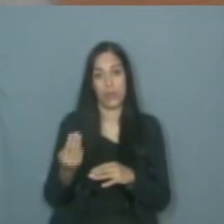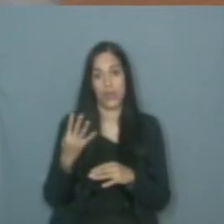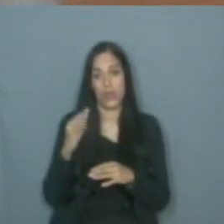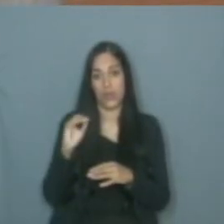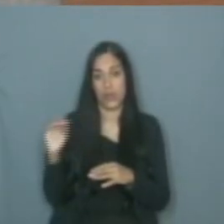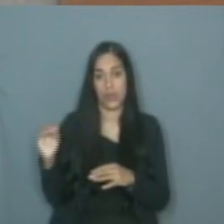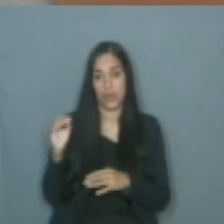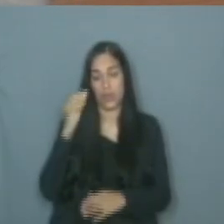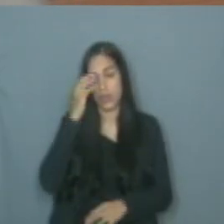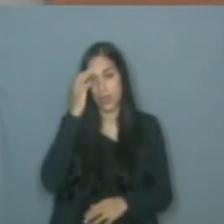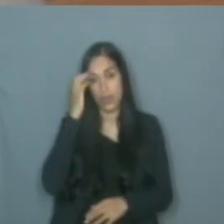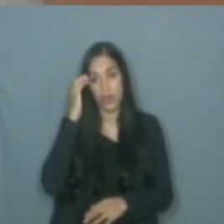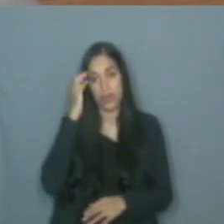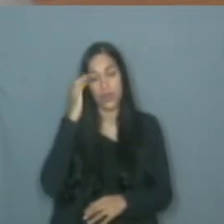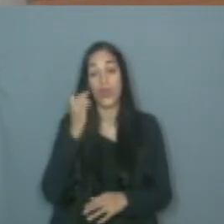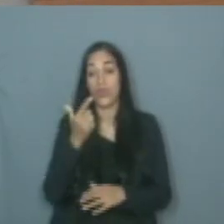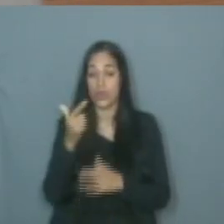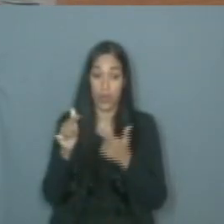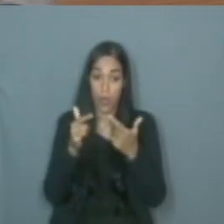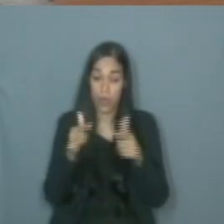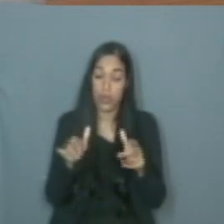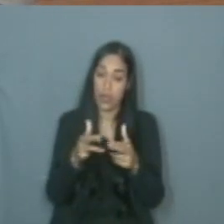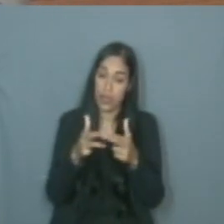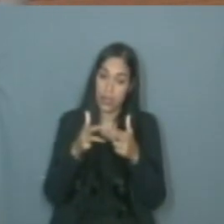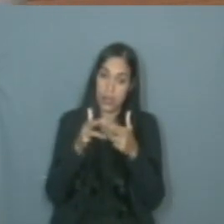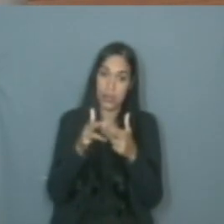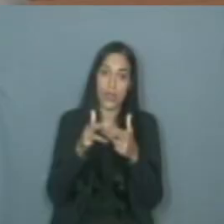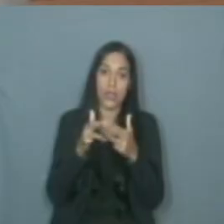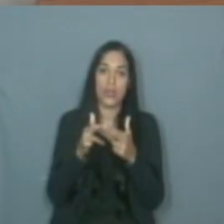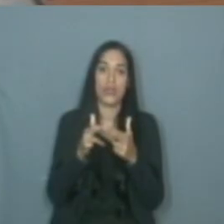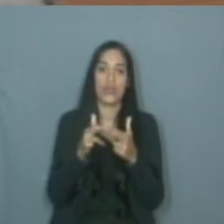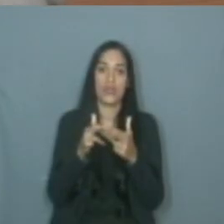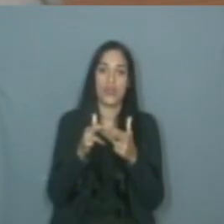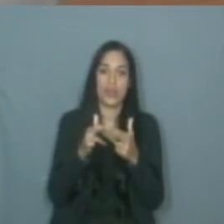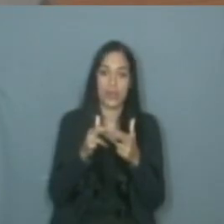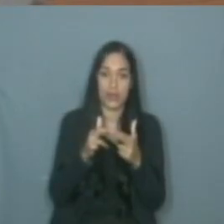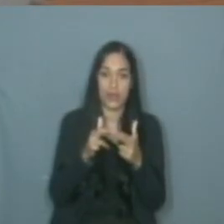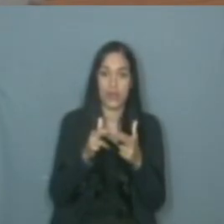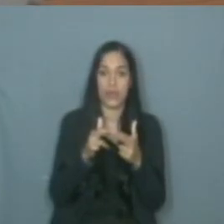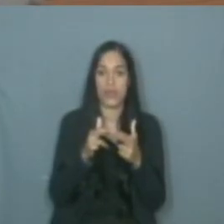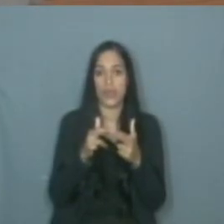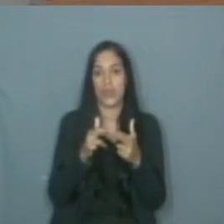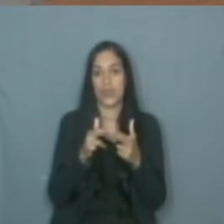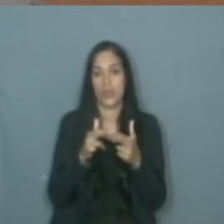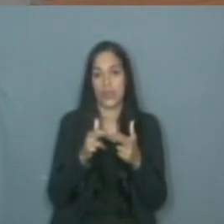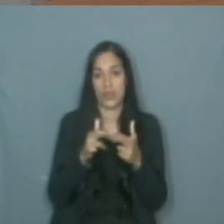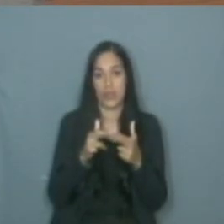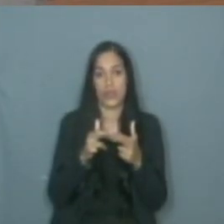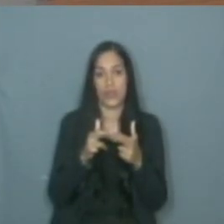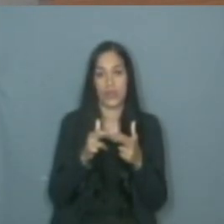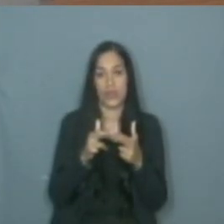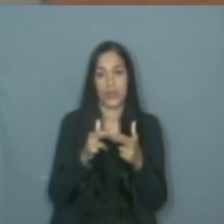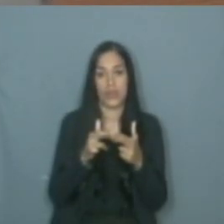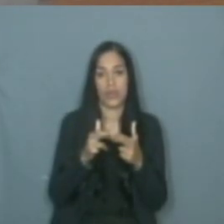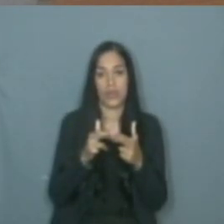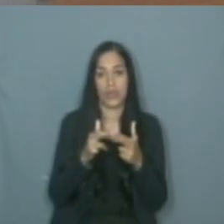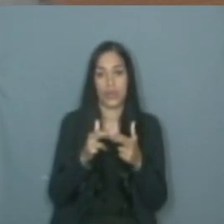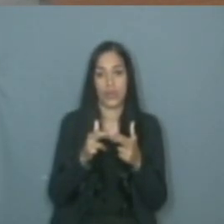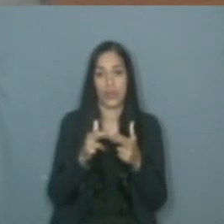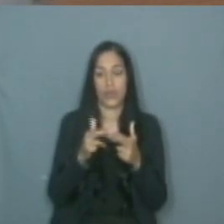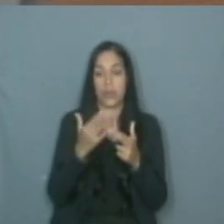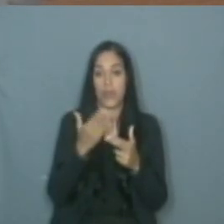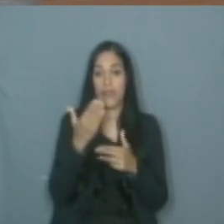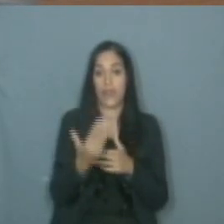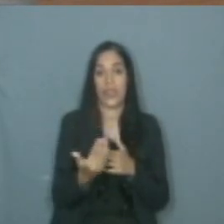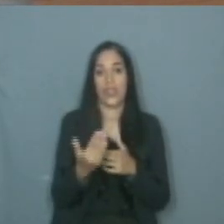400. Só que os outros requerimentos são para frente daquela USF. Em frente a uma